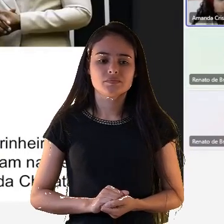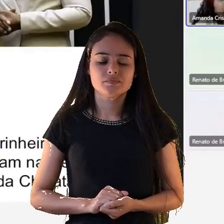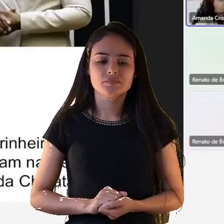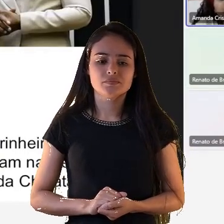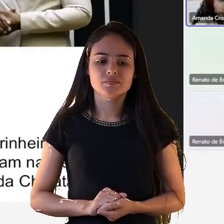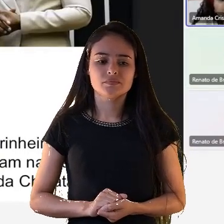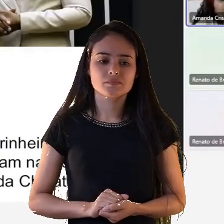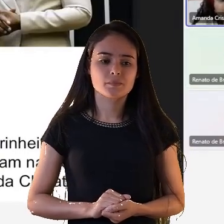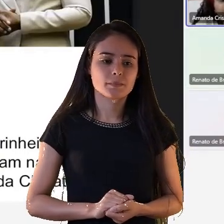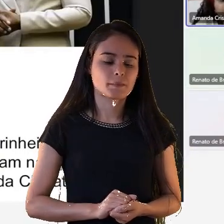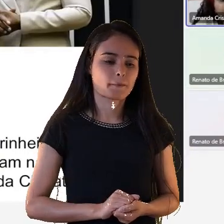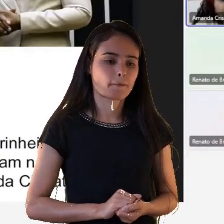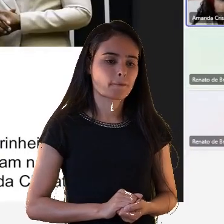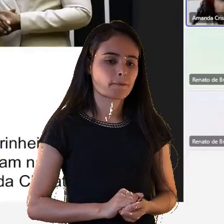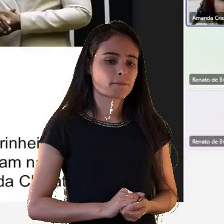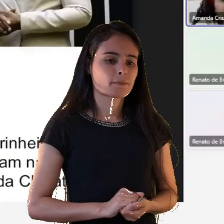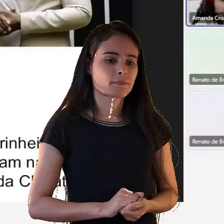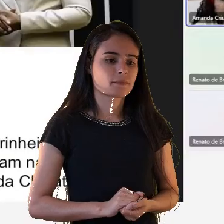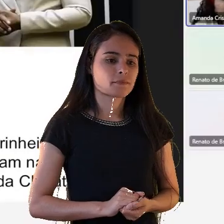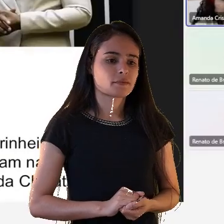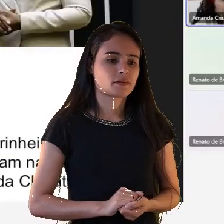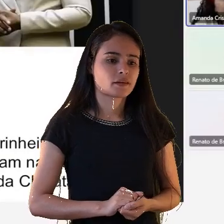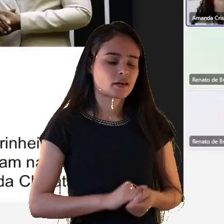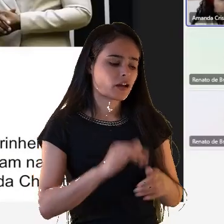a organizar nelas